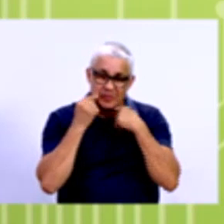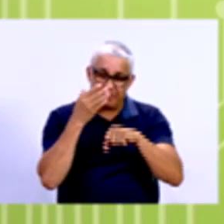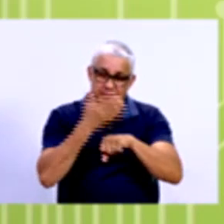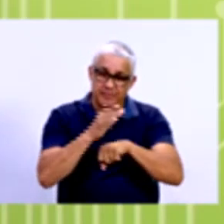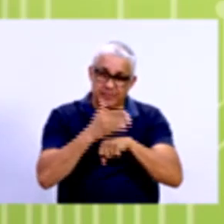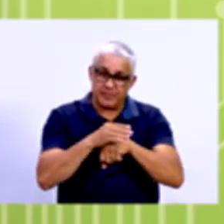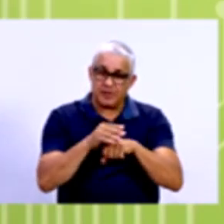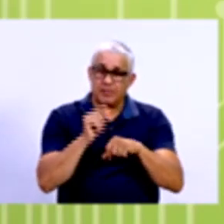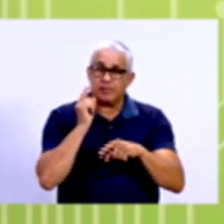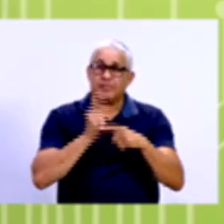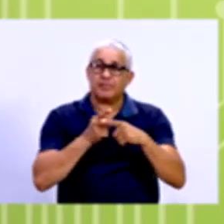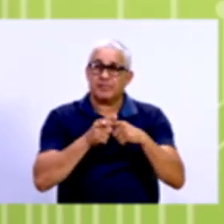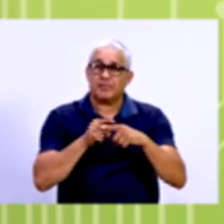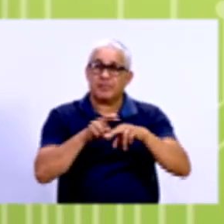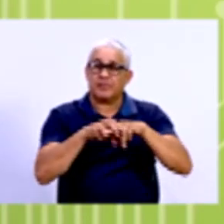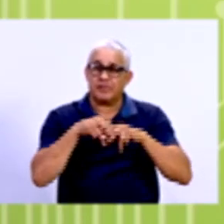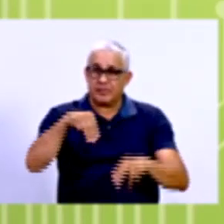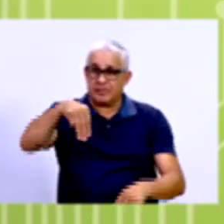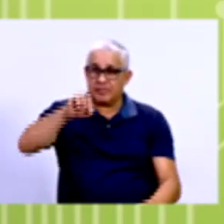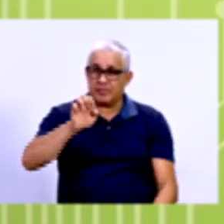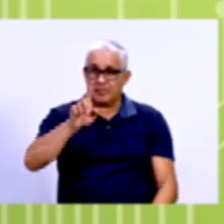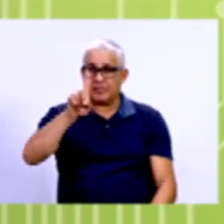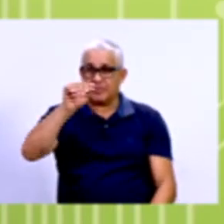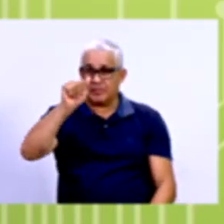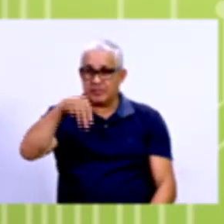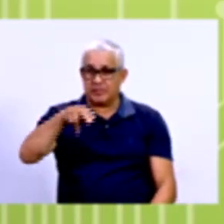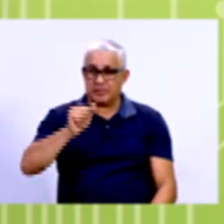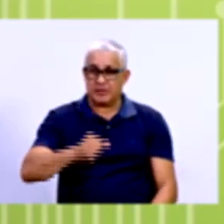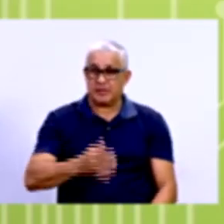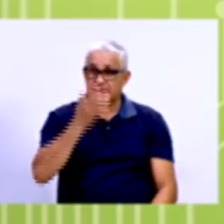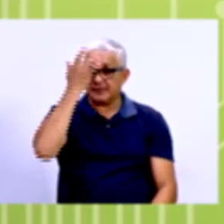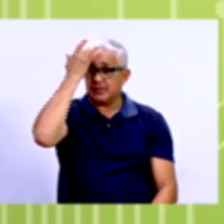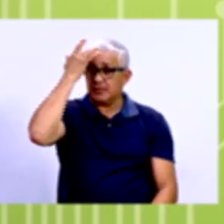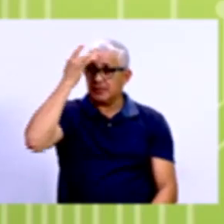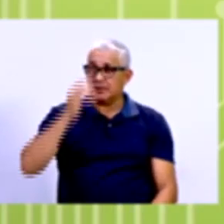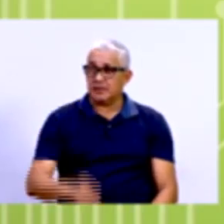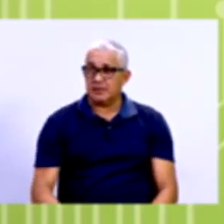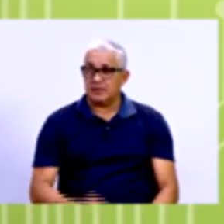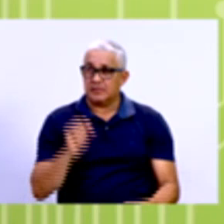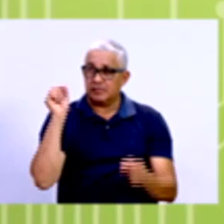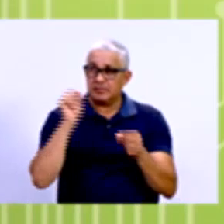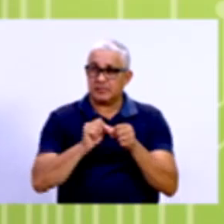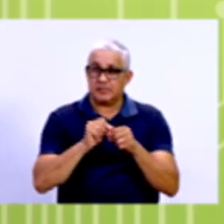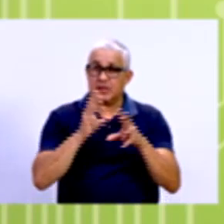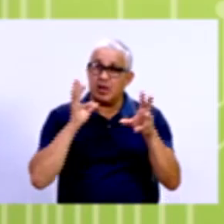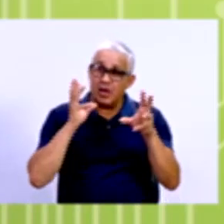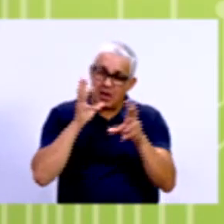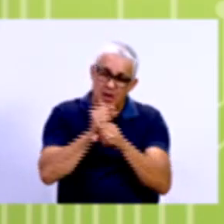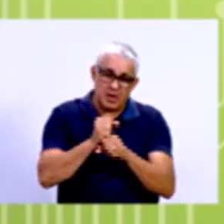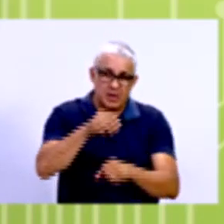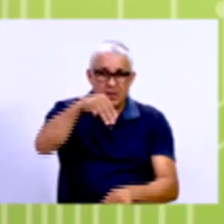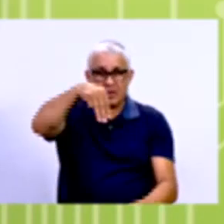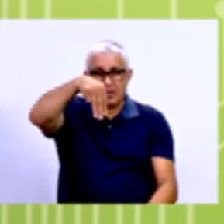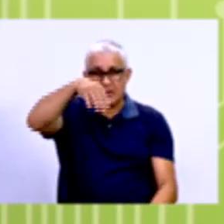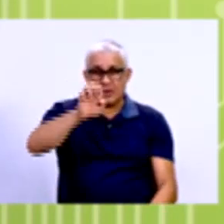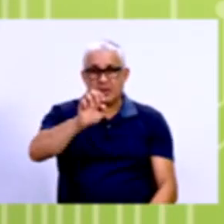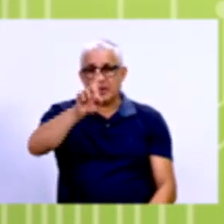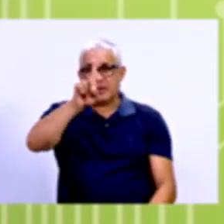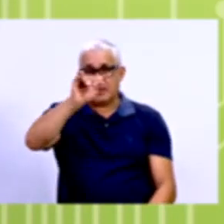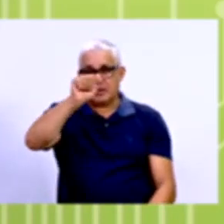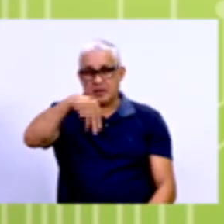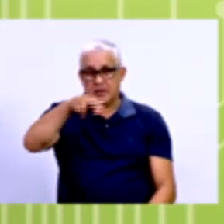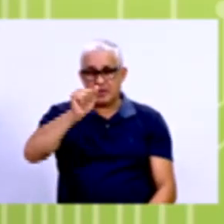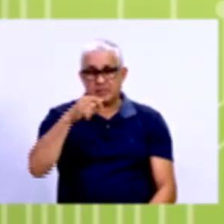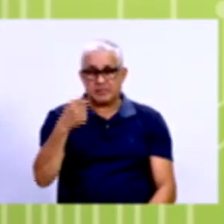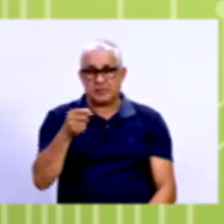sobre a mediana. Então, pessoal, gravem bem isso. Para a gente fazer o cálculo da mediana, a gente precisa